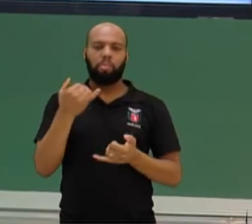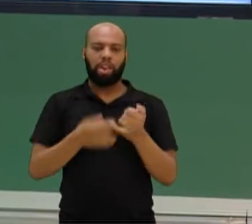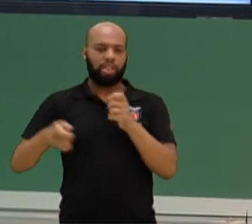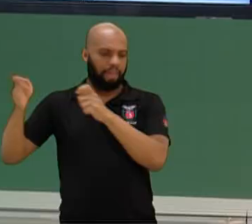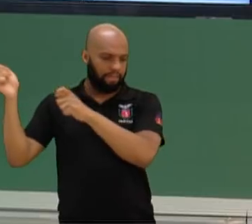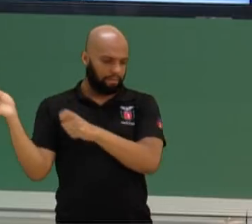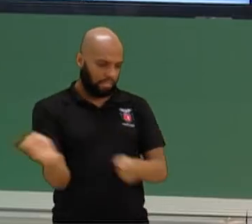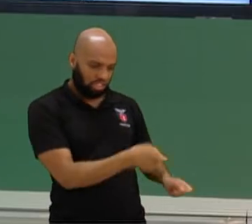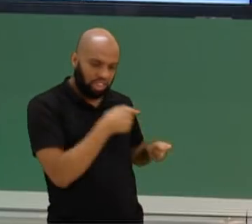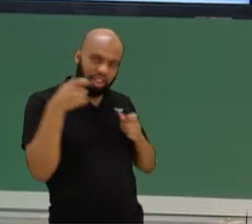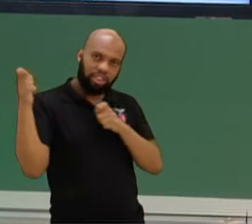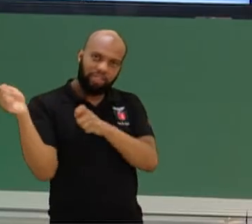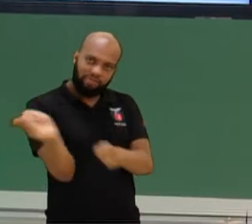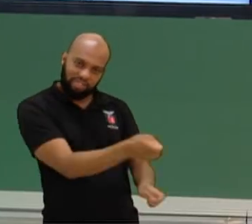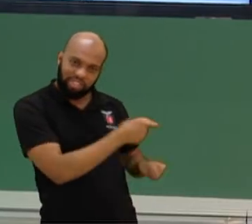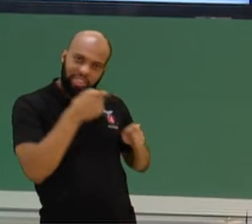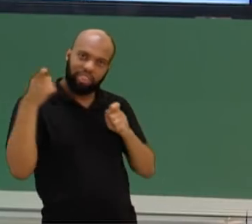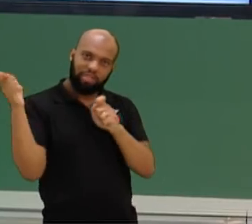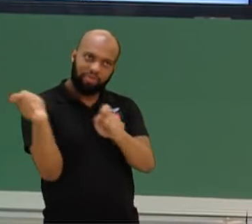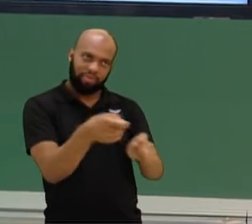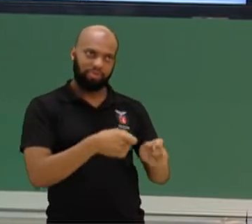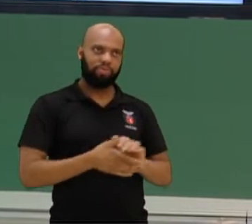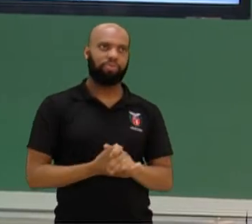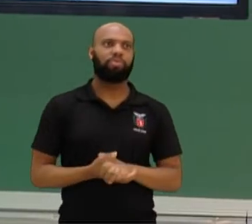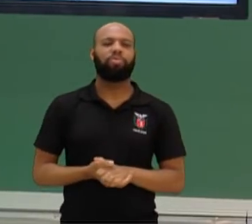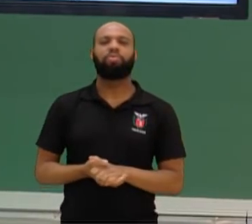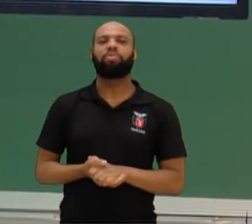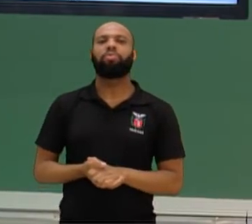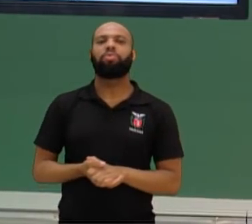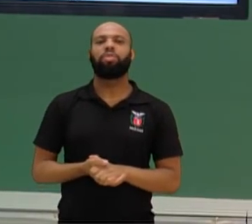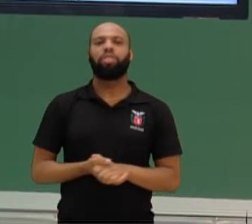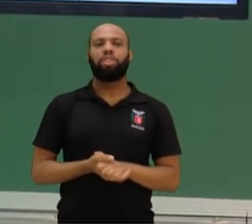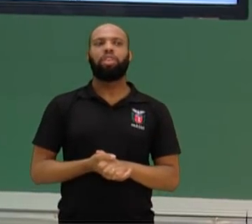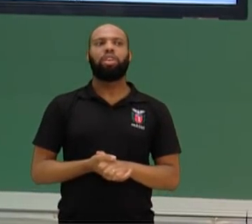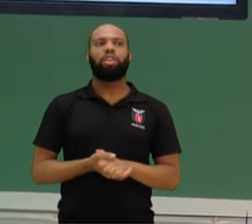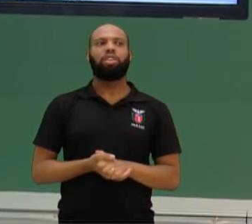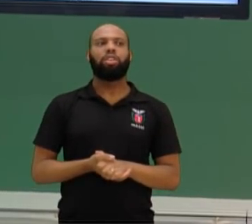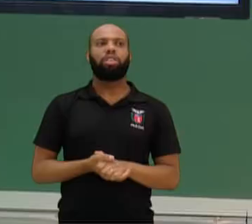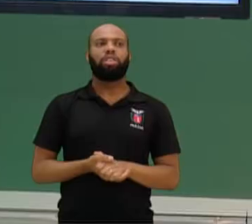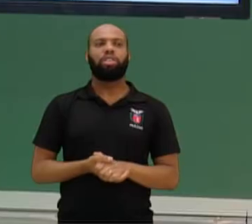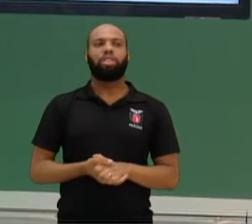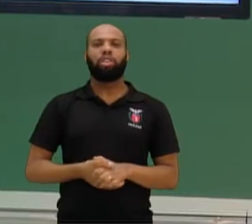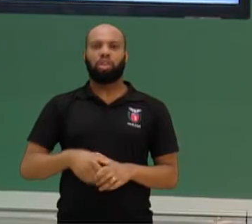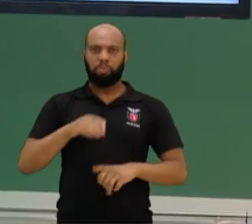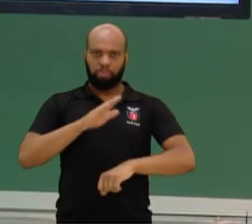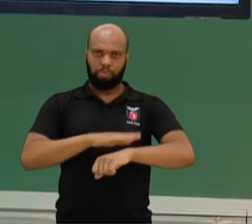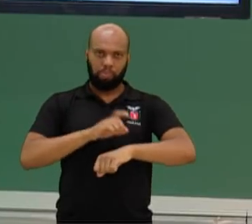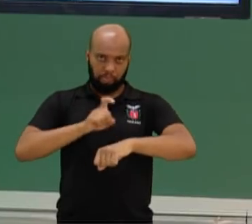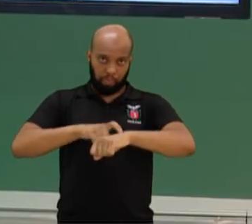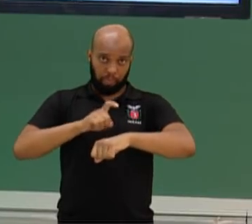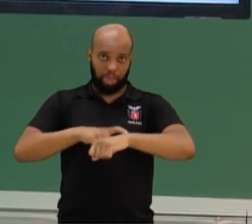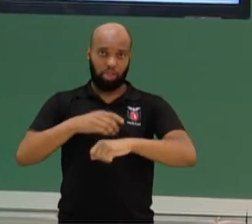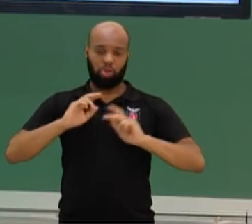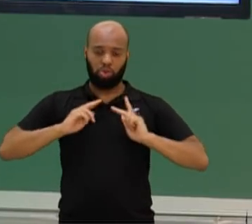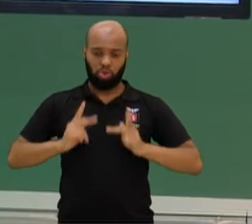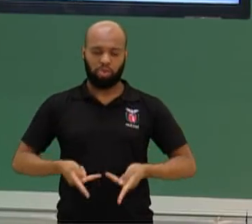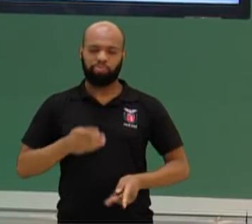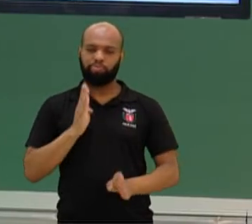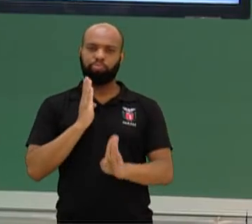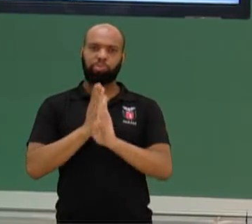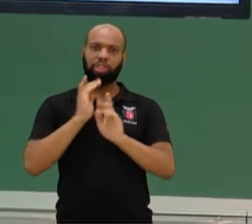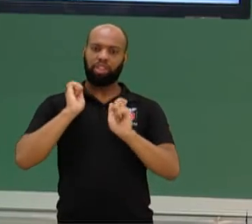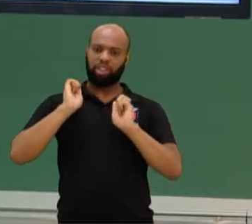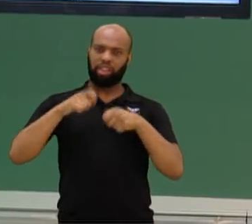machado é um exemplo clássico de cunha. Quando o homem descobriu que se ele conseguisse fazer